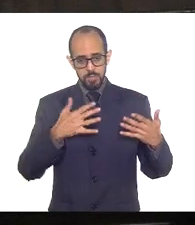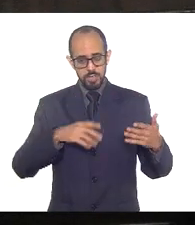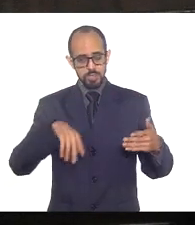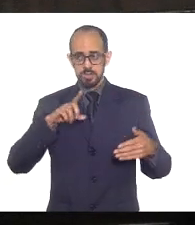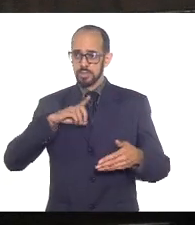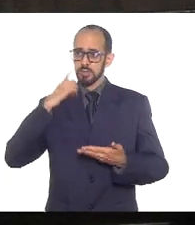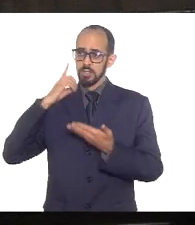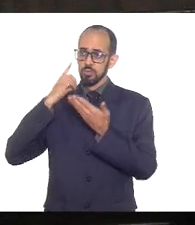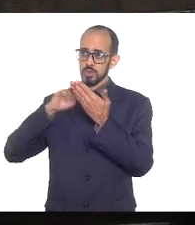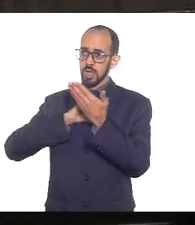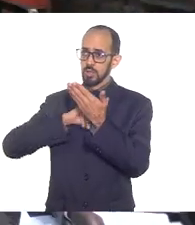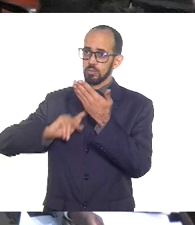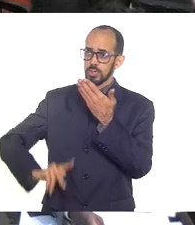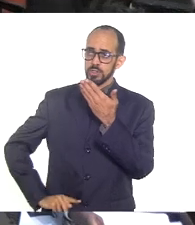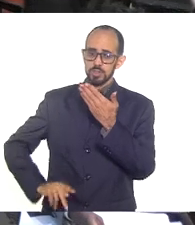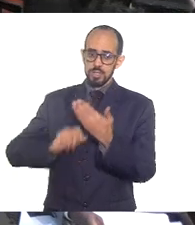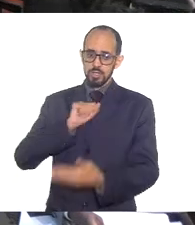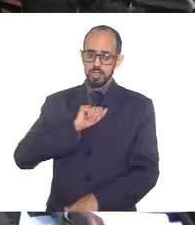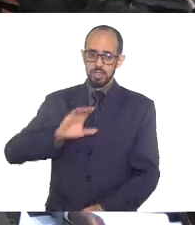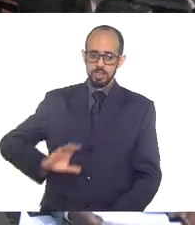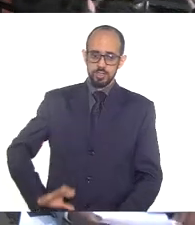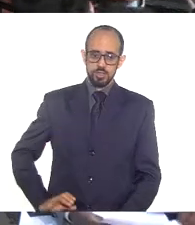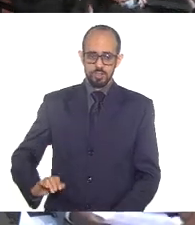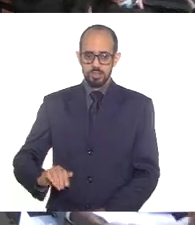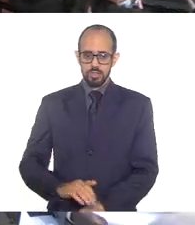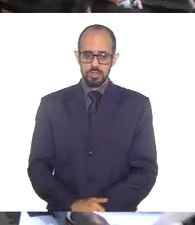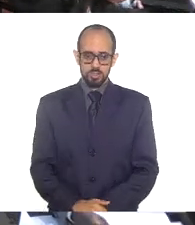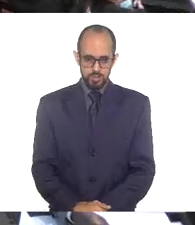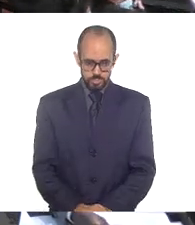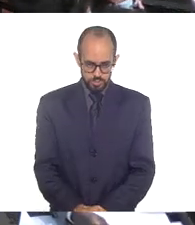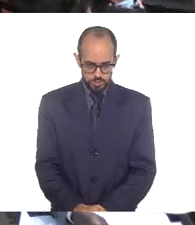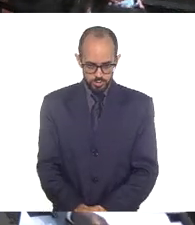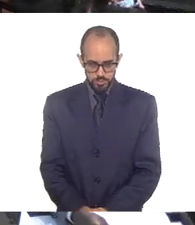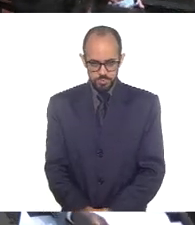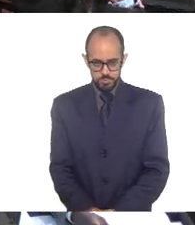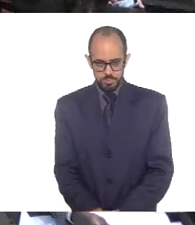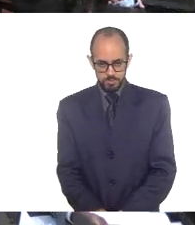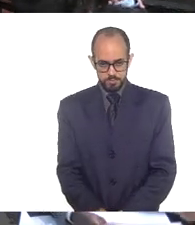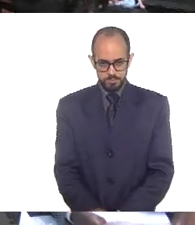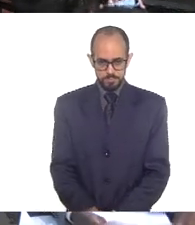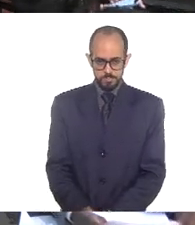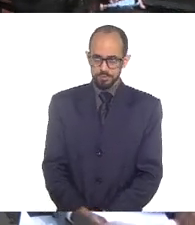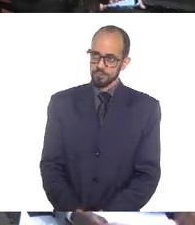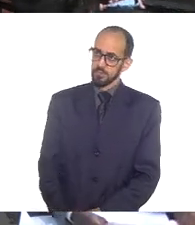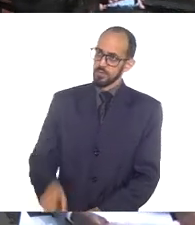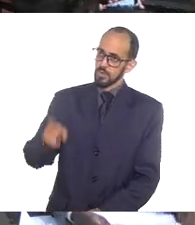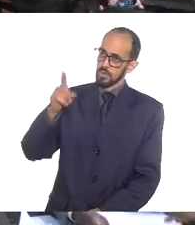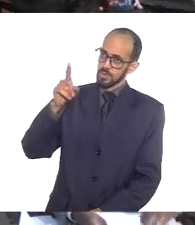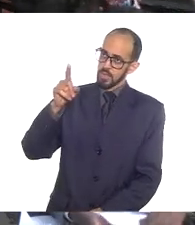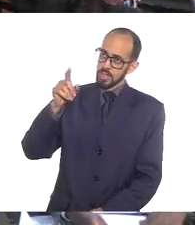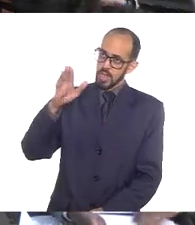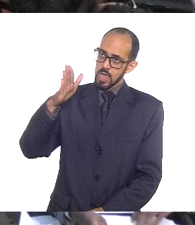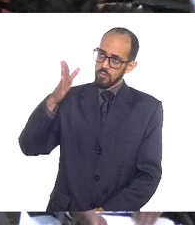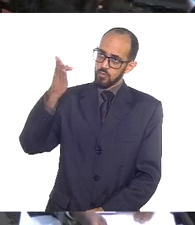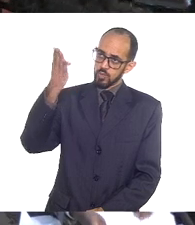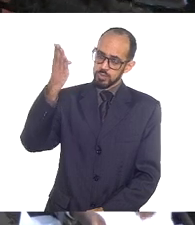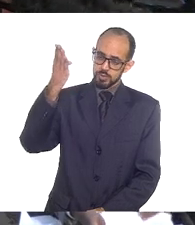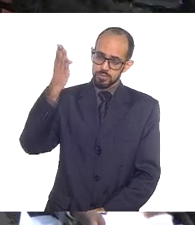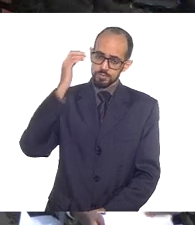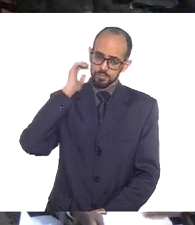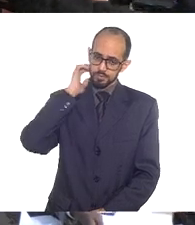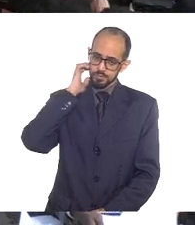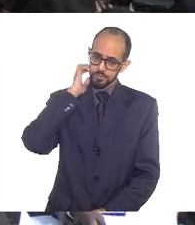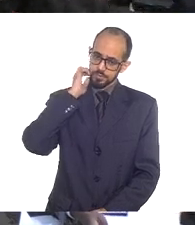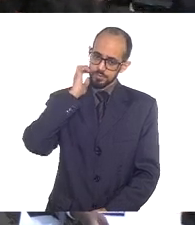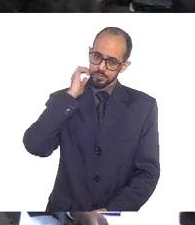presidente da alerj o nosso querido André André você